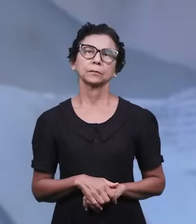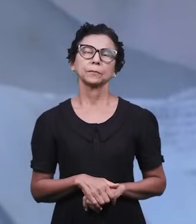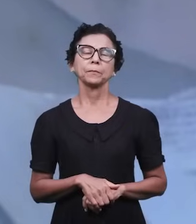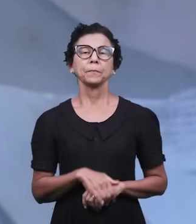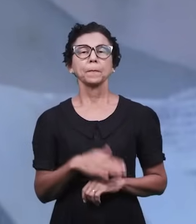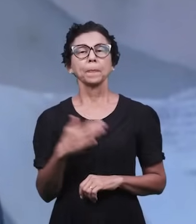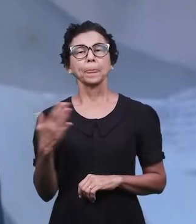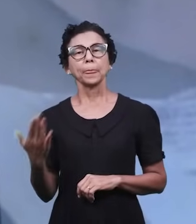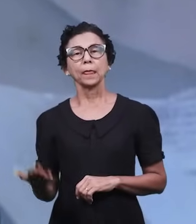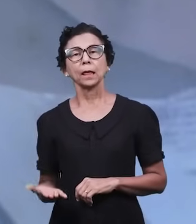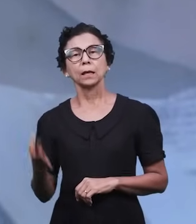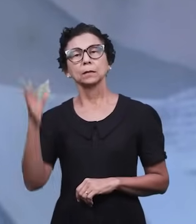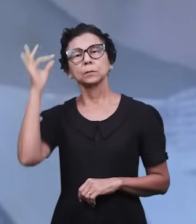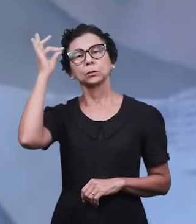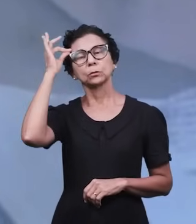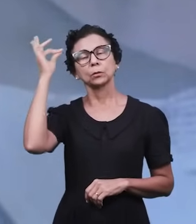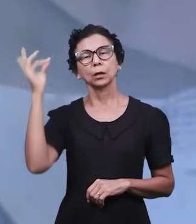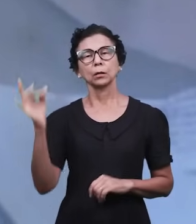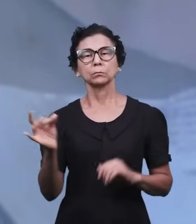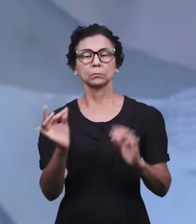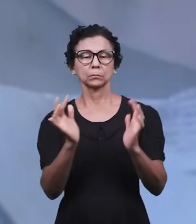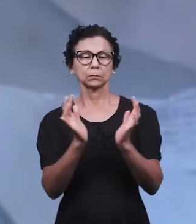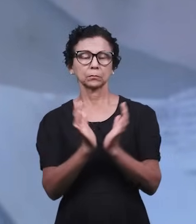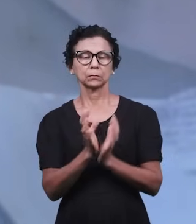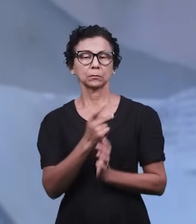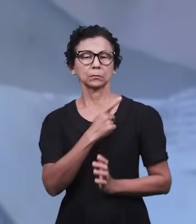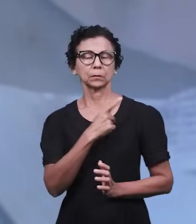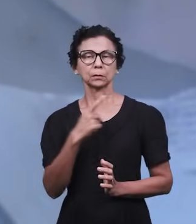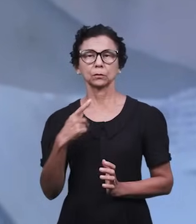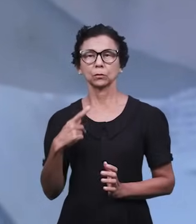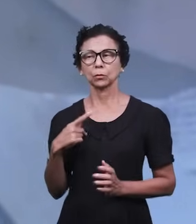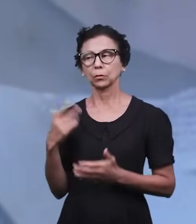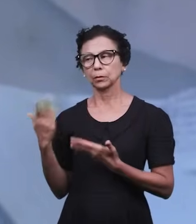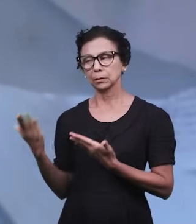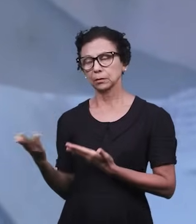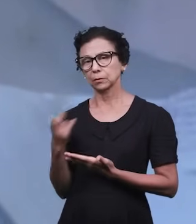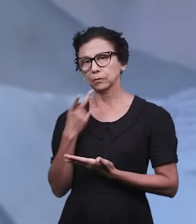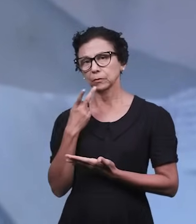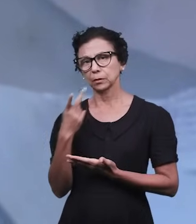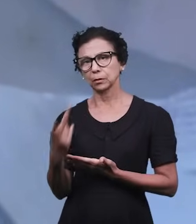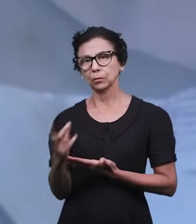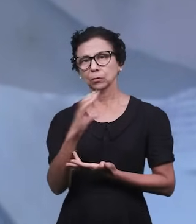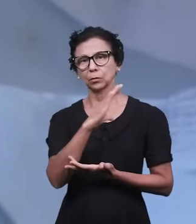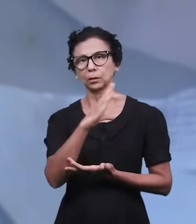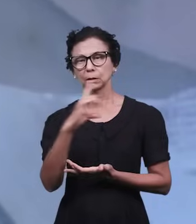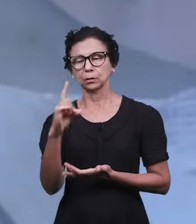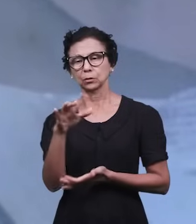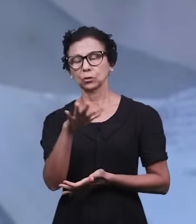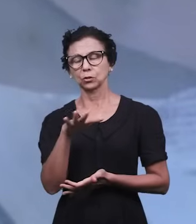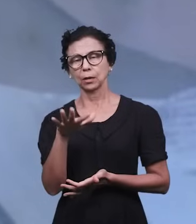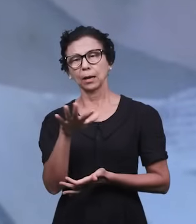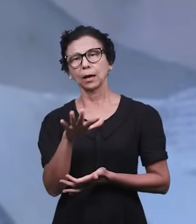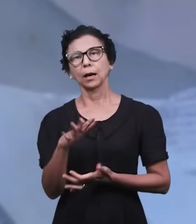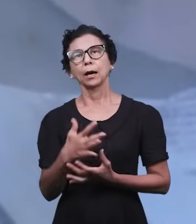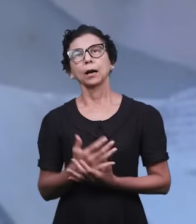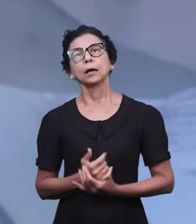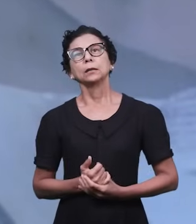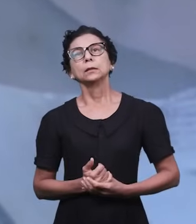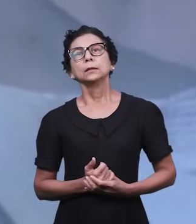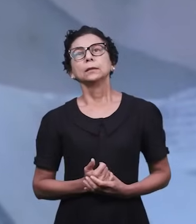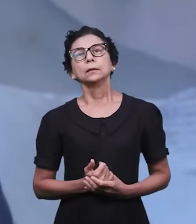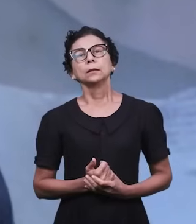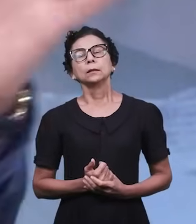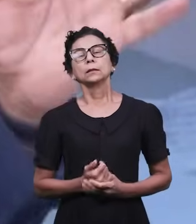parte espiritual tem os pastores, né? O Mateus já falou, tem os coordenadores de área, tem os que acompanham os